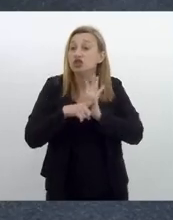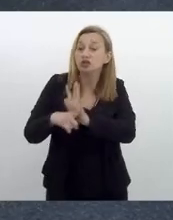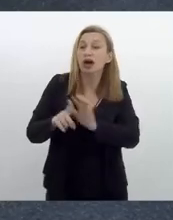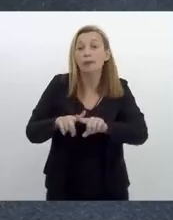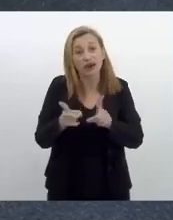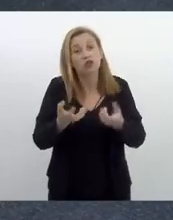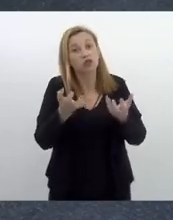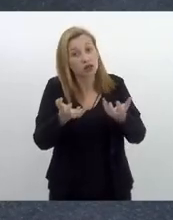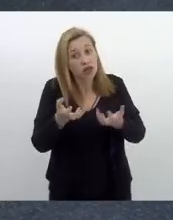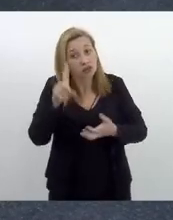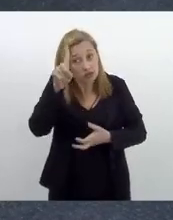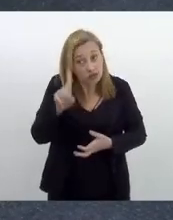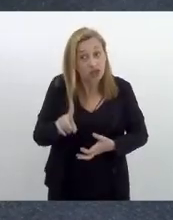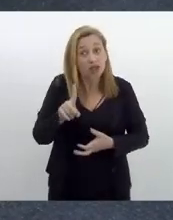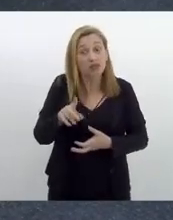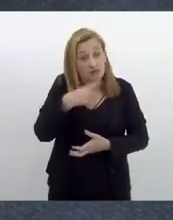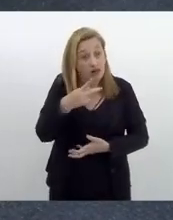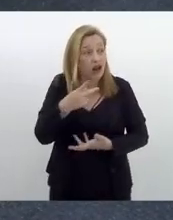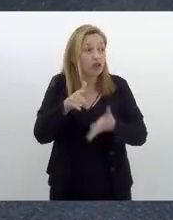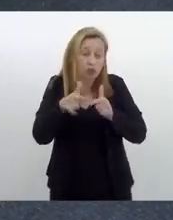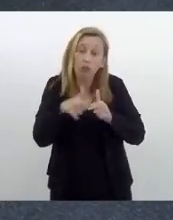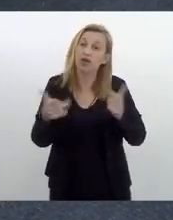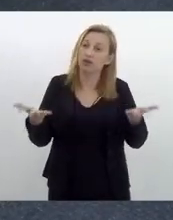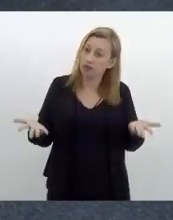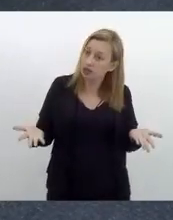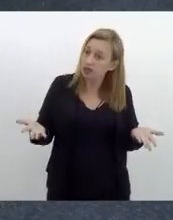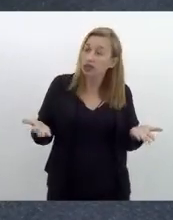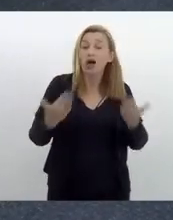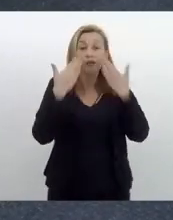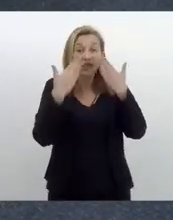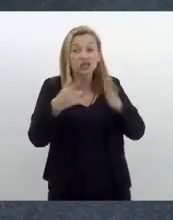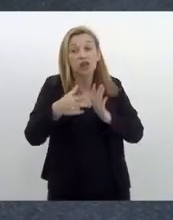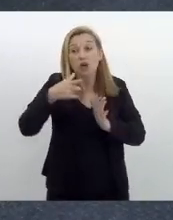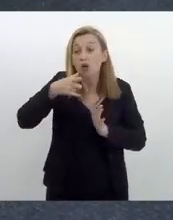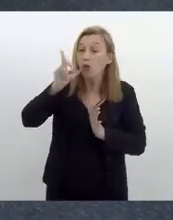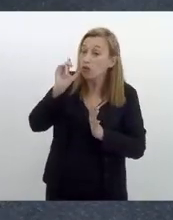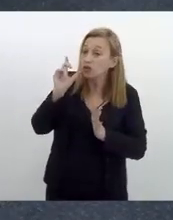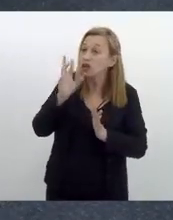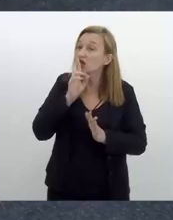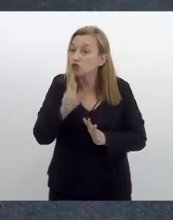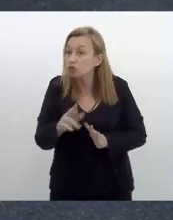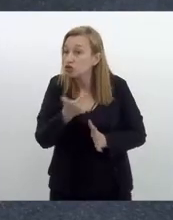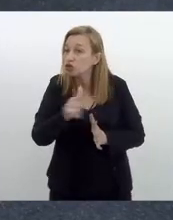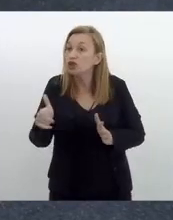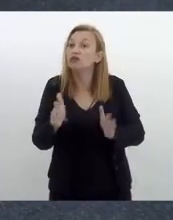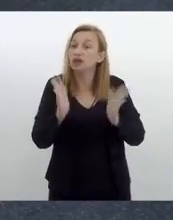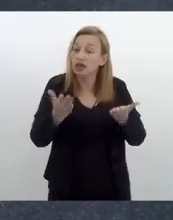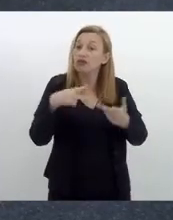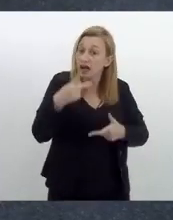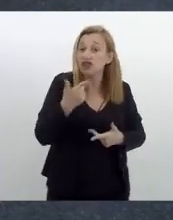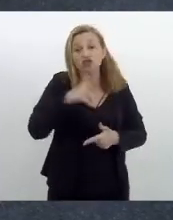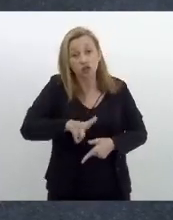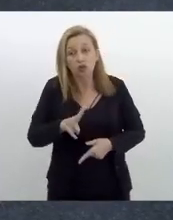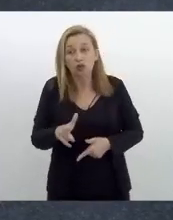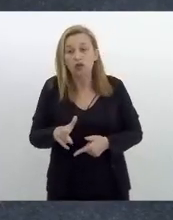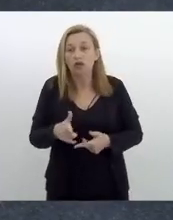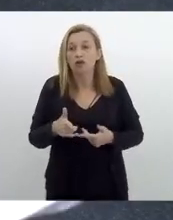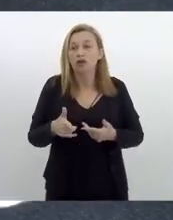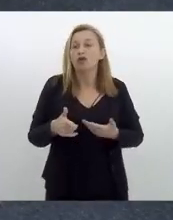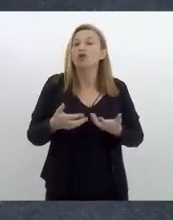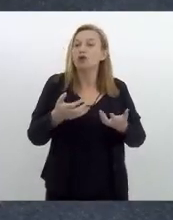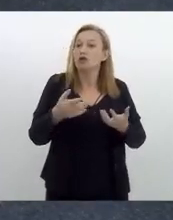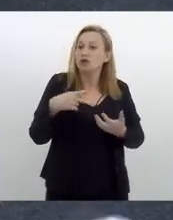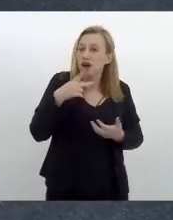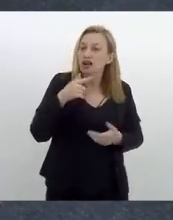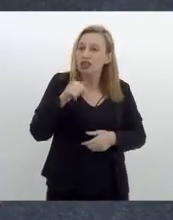eu acho que eu tenho o direito de apresentar o problema. Apresentei ontem, não tive a resposta, quero apresentar novamente. A ponderação que eu estou